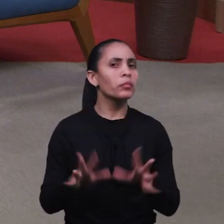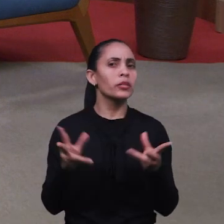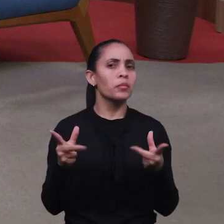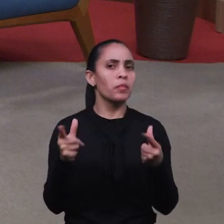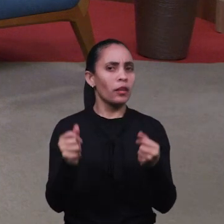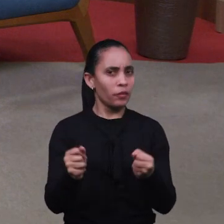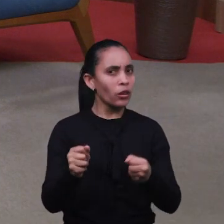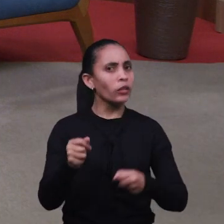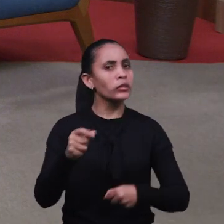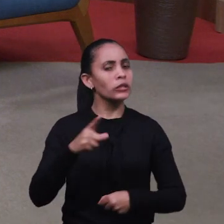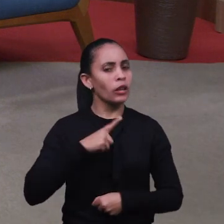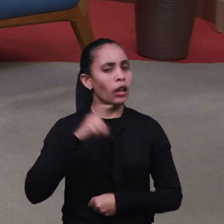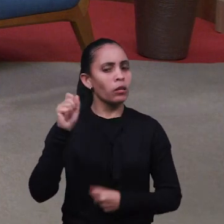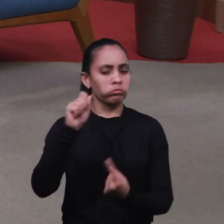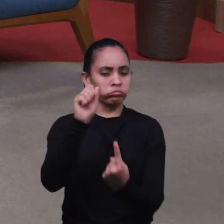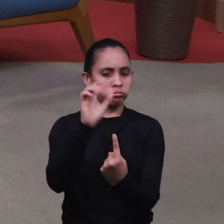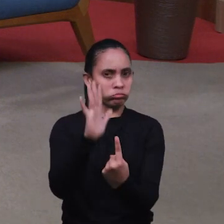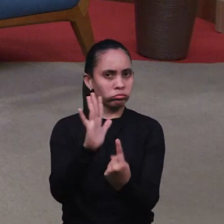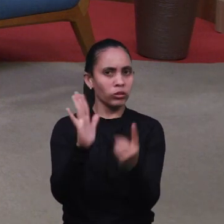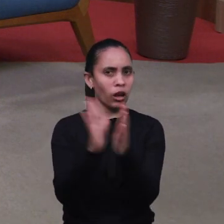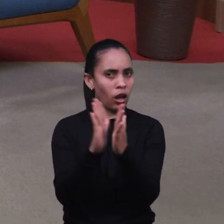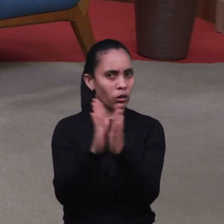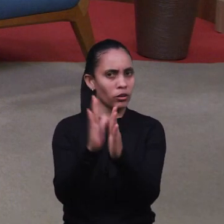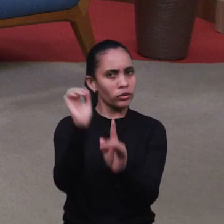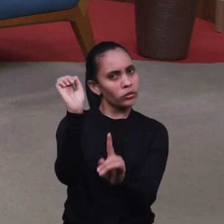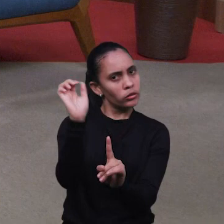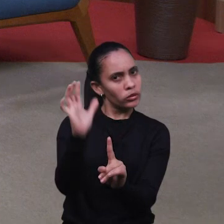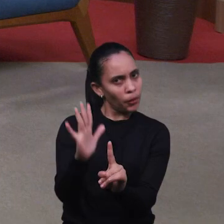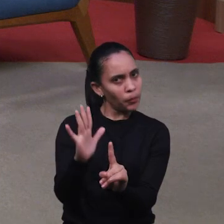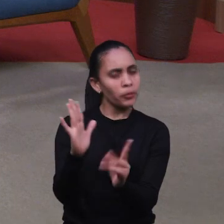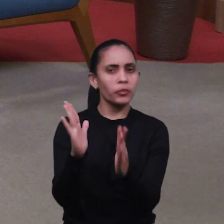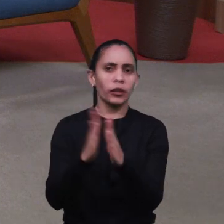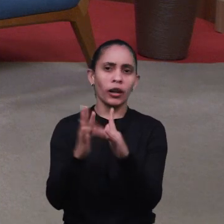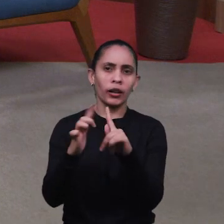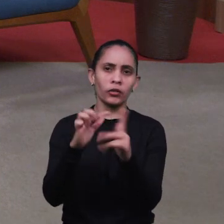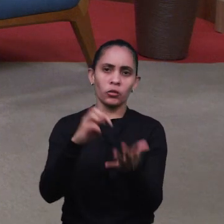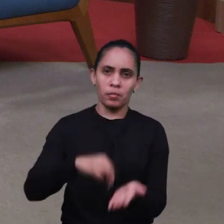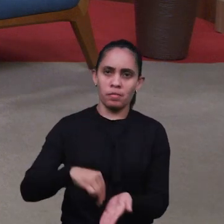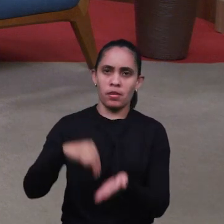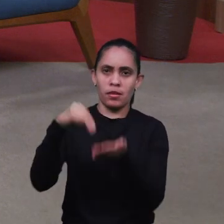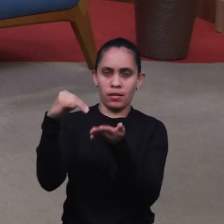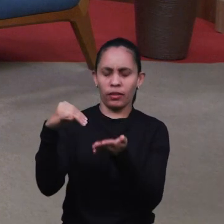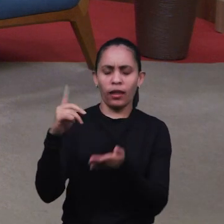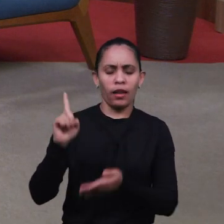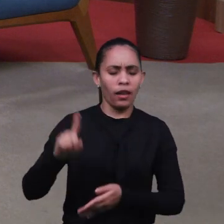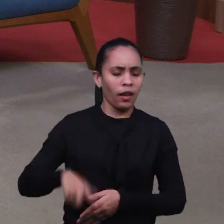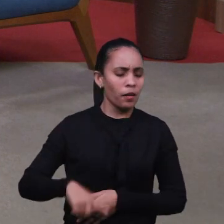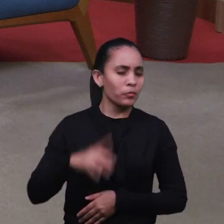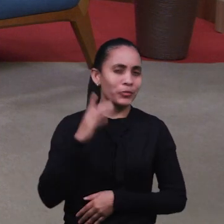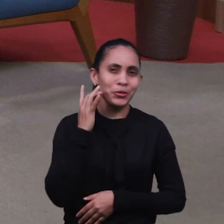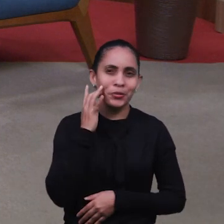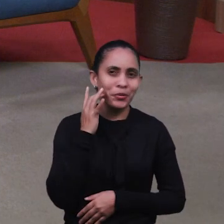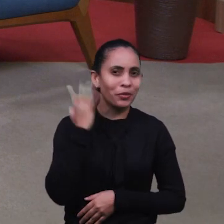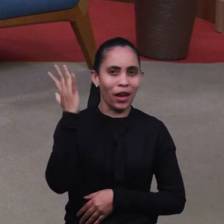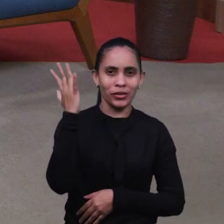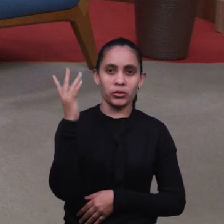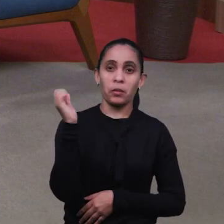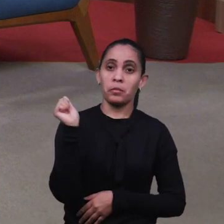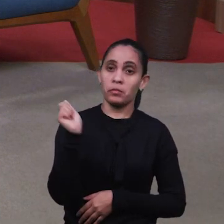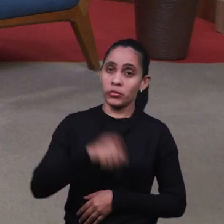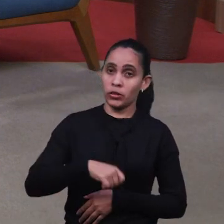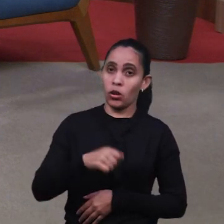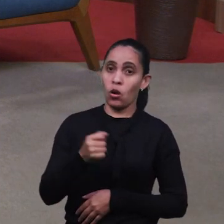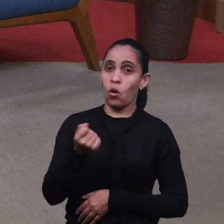há um detalhe, é que você também pode se beneficiar desse projeto, que é o projeto de assistência espiritual da Igreja Cristã